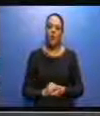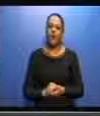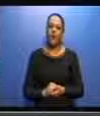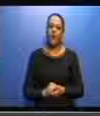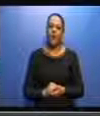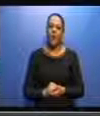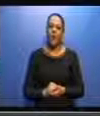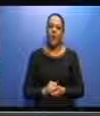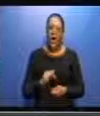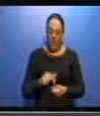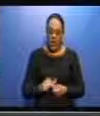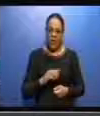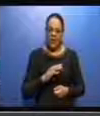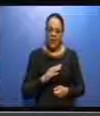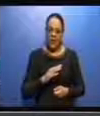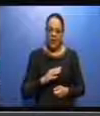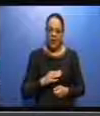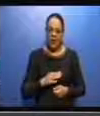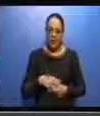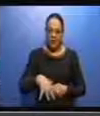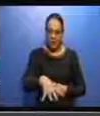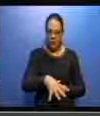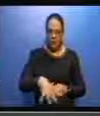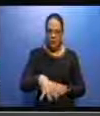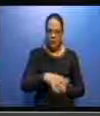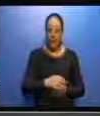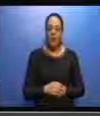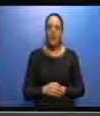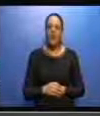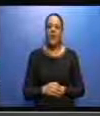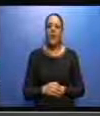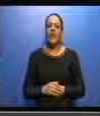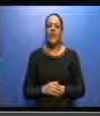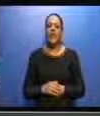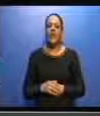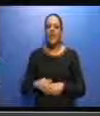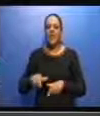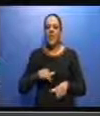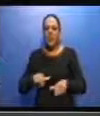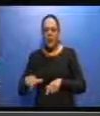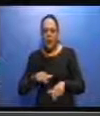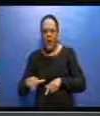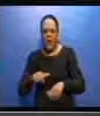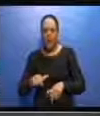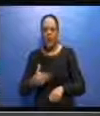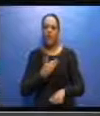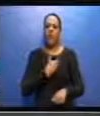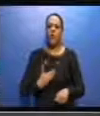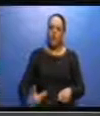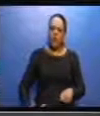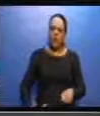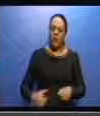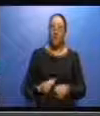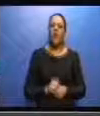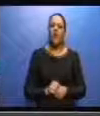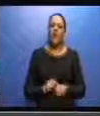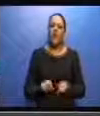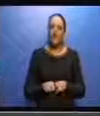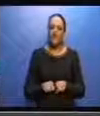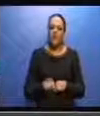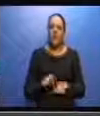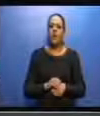regiões metropolitanas elas partilham diversos serviços públicos e de infraestrutura entre esses municípios é